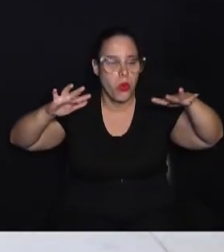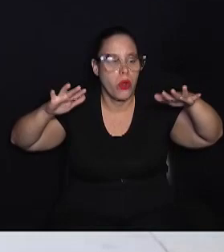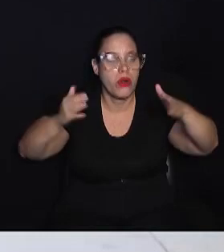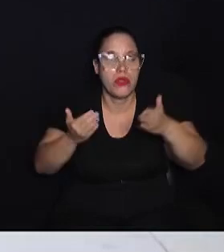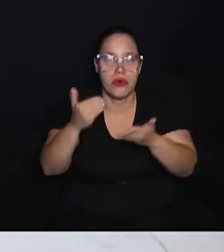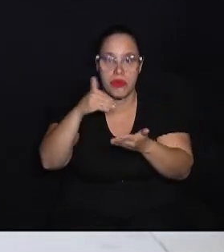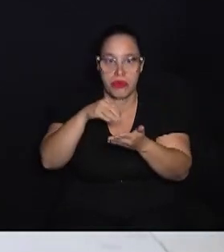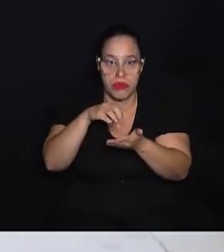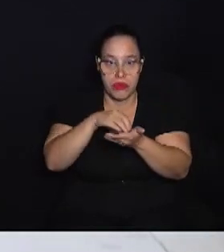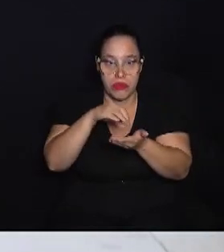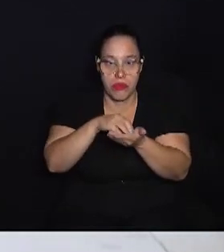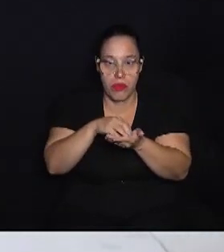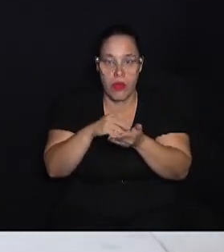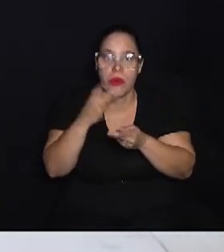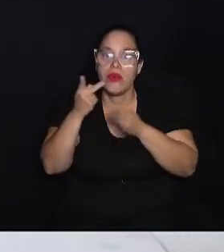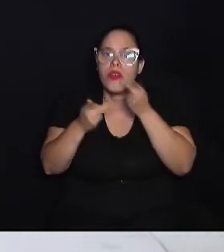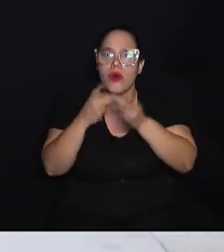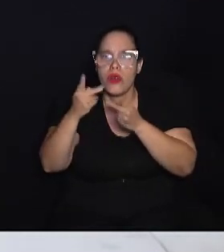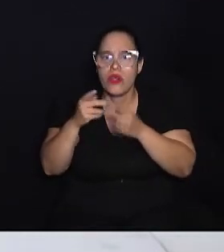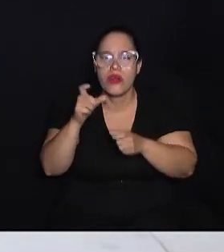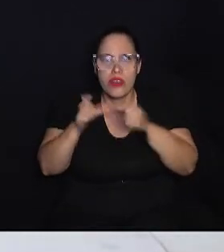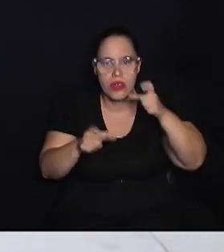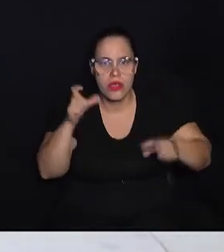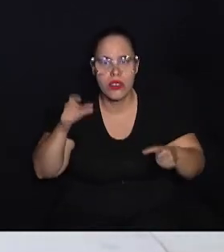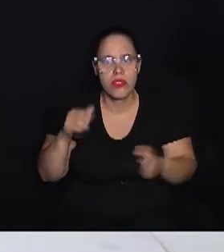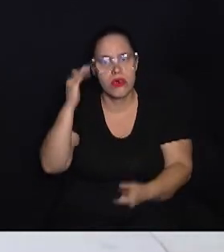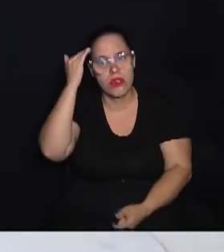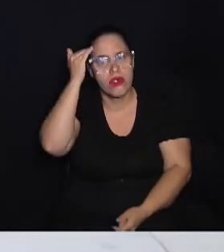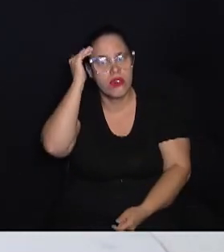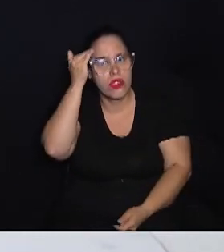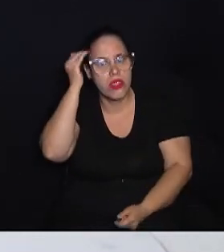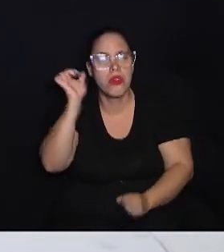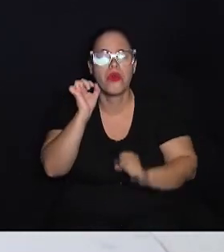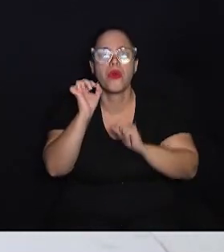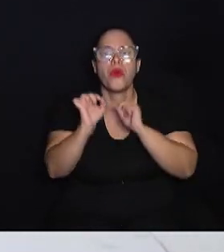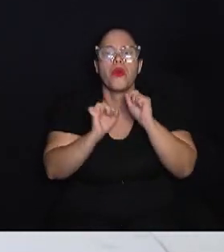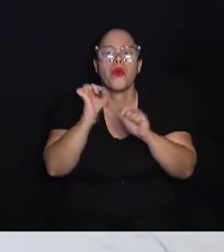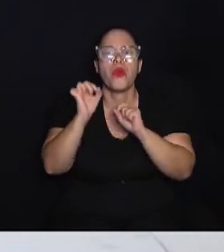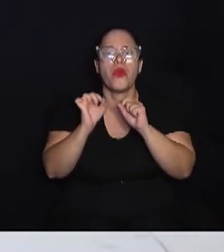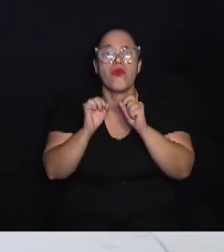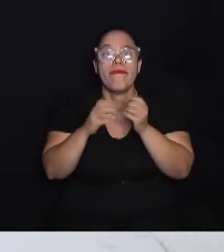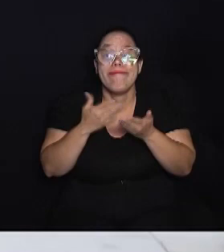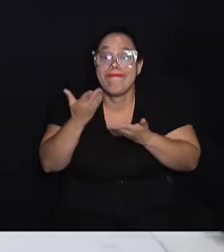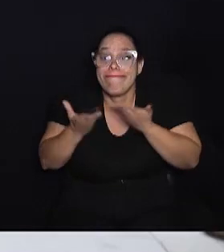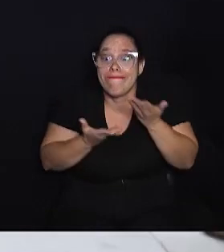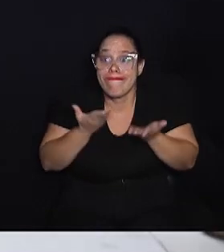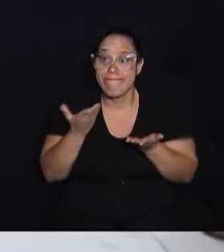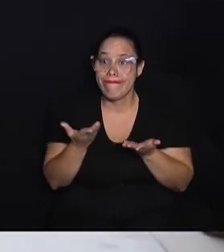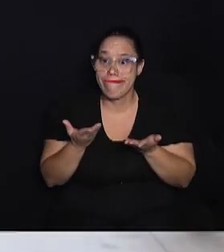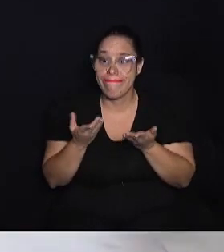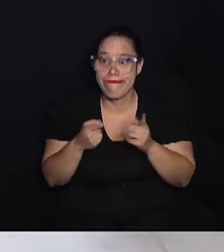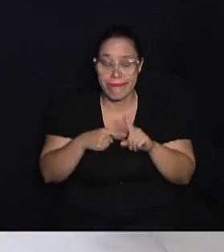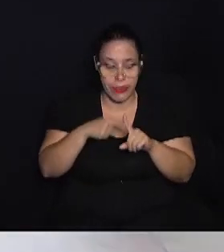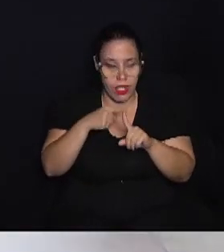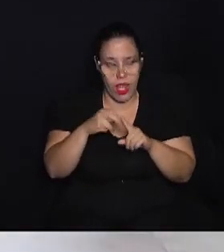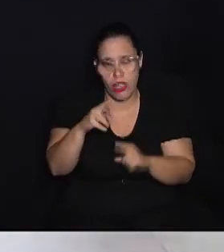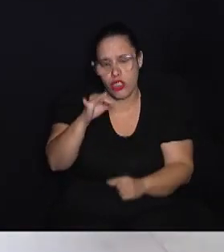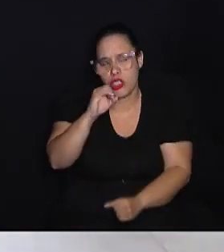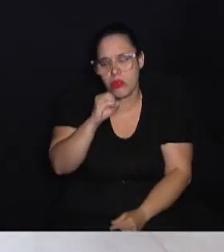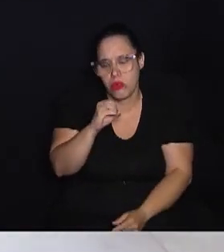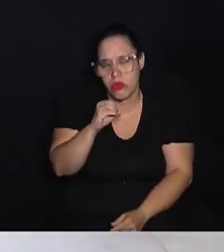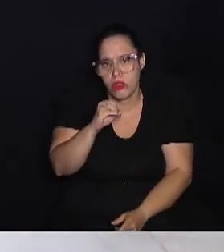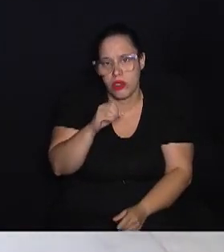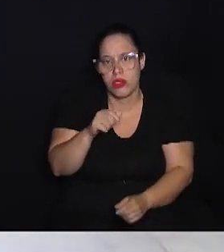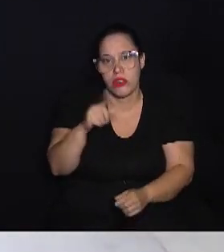para o centro para conversar com as pessoas e saber como é que elas estão lidando com esse tempo atípico dos